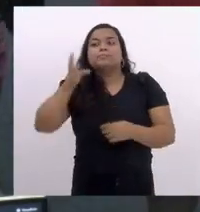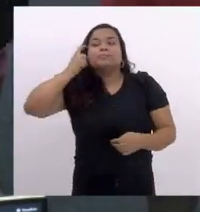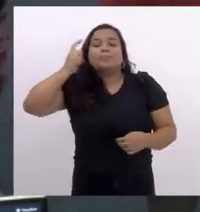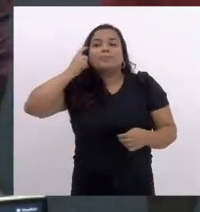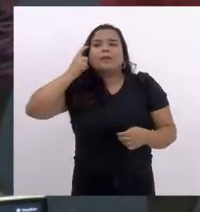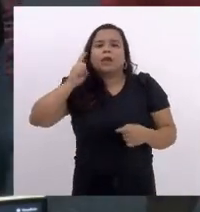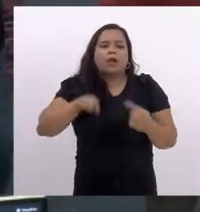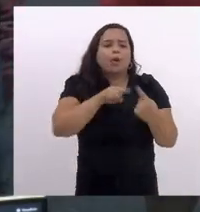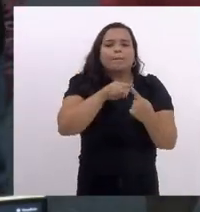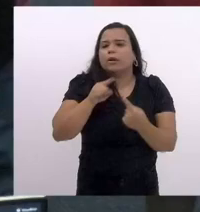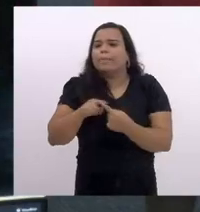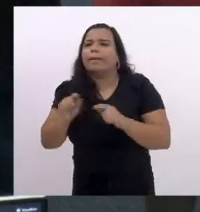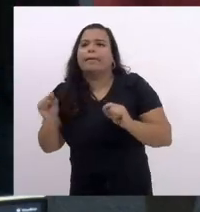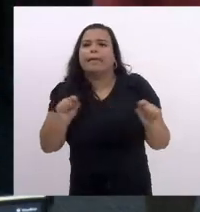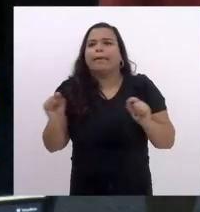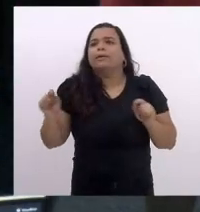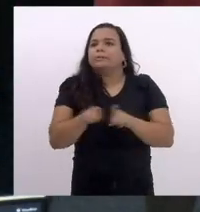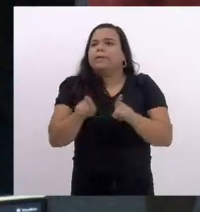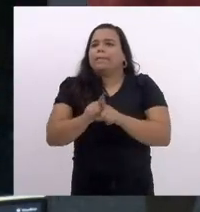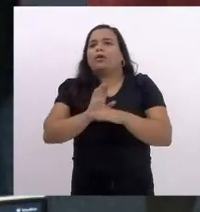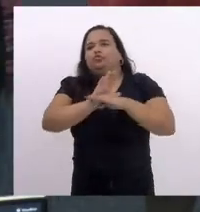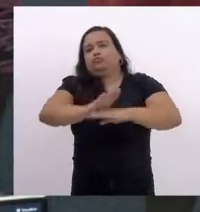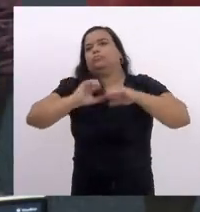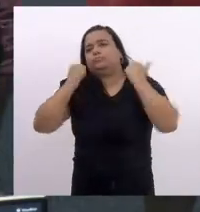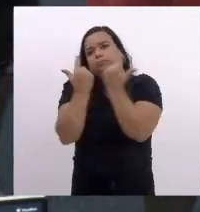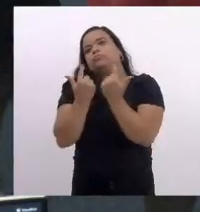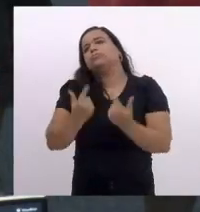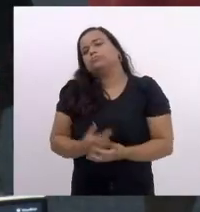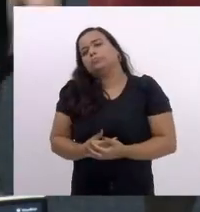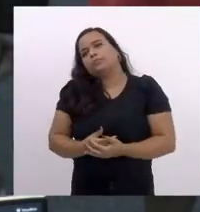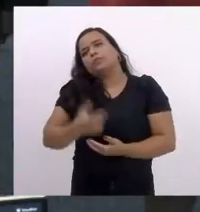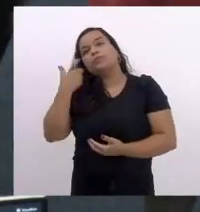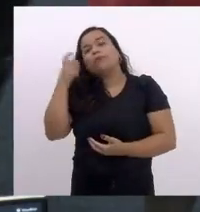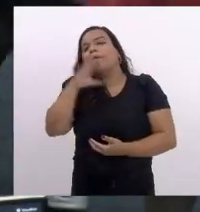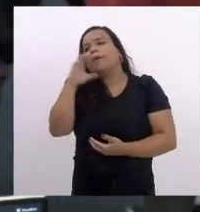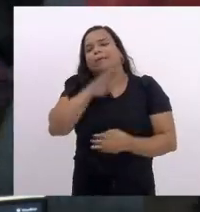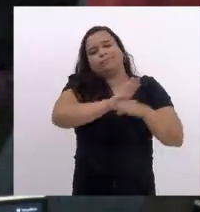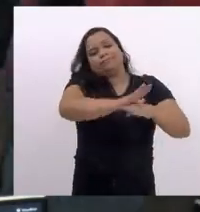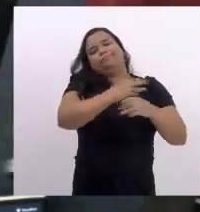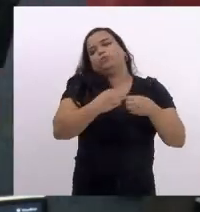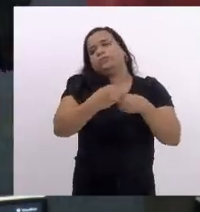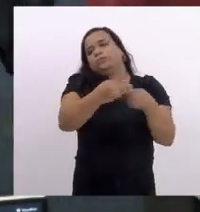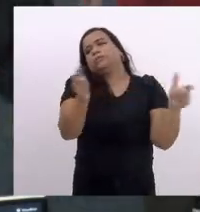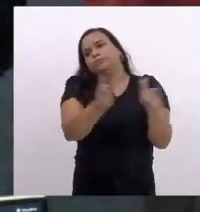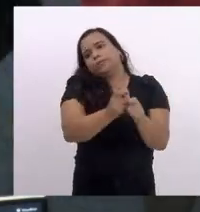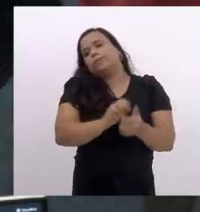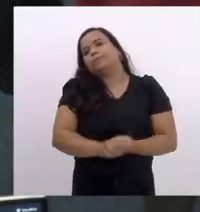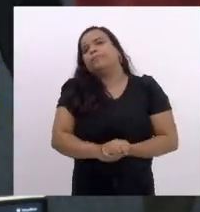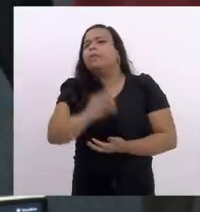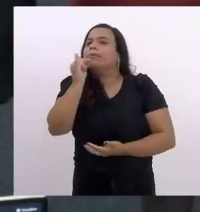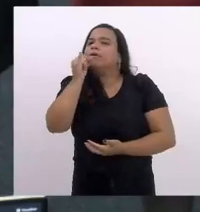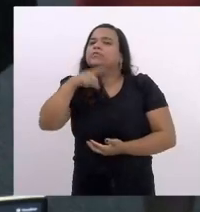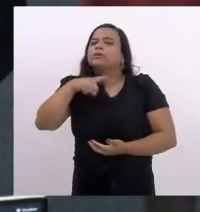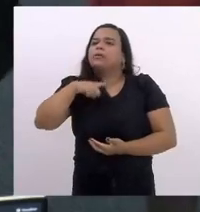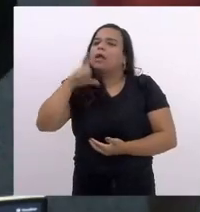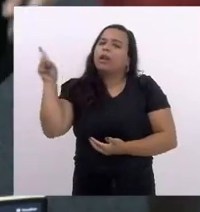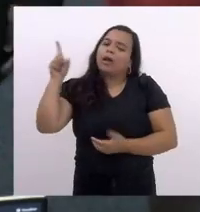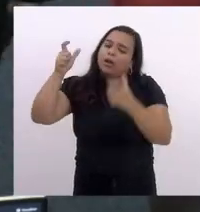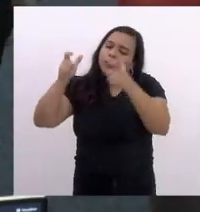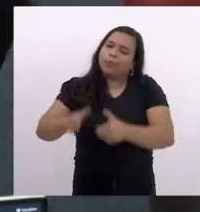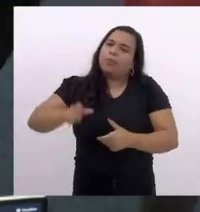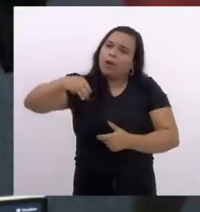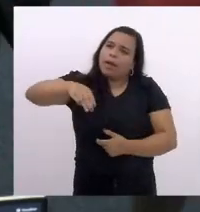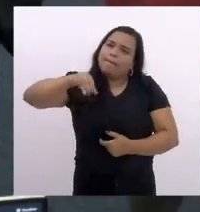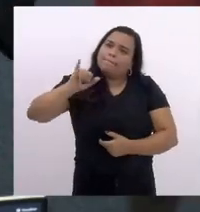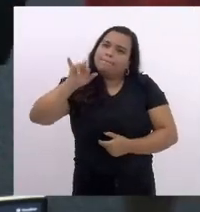e ajudarmos pela Assembleia do Estado para socorrer esses pequenos municípios. Você tem, por exemplo, citar o caso de Miracema, eu